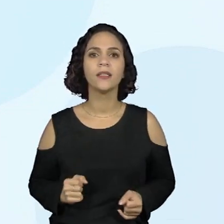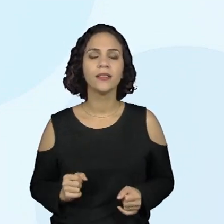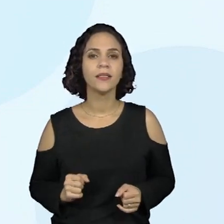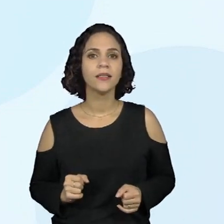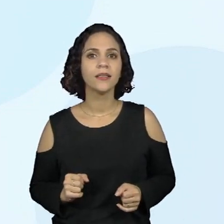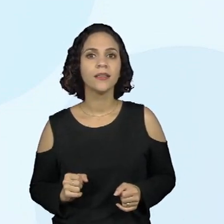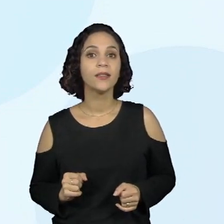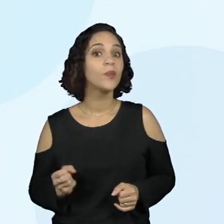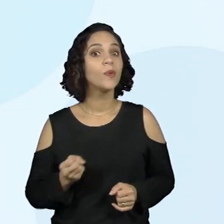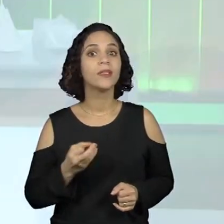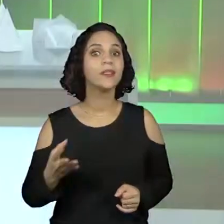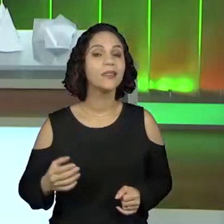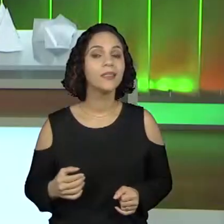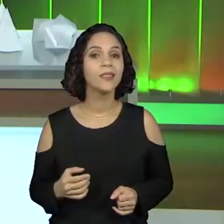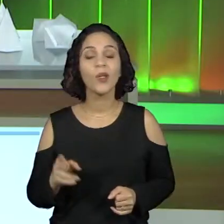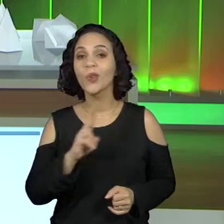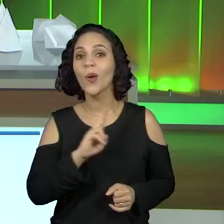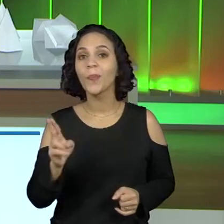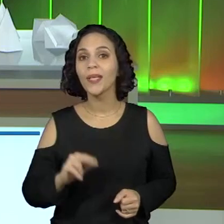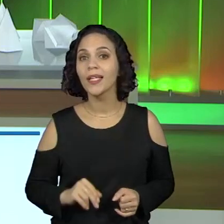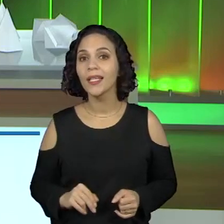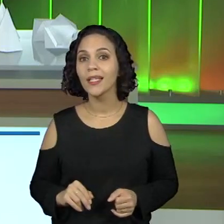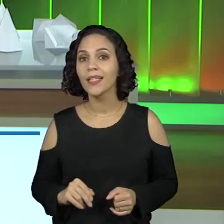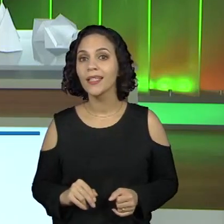7 lados, lembra?